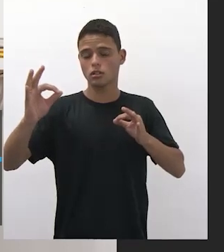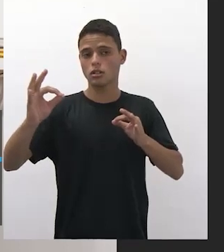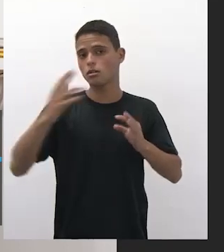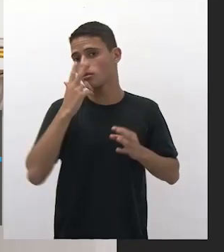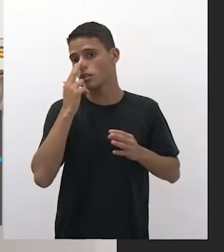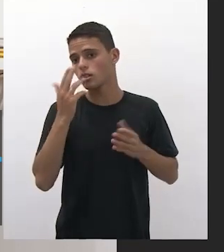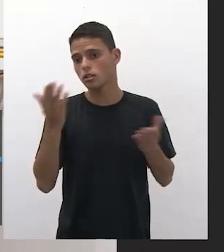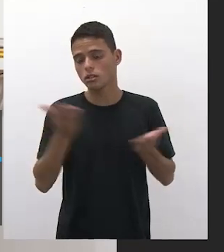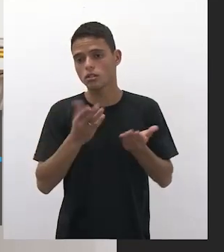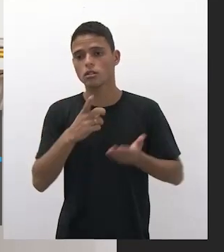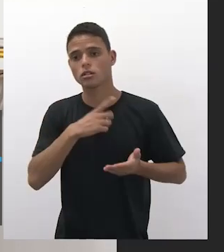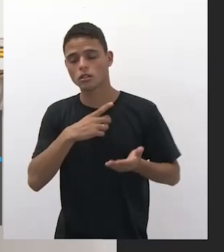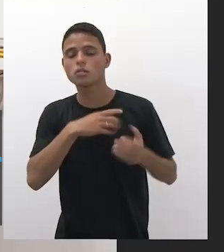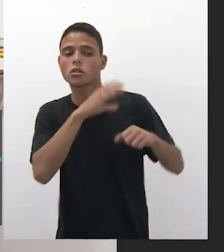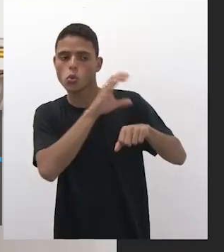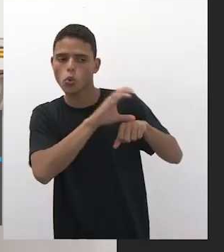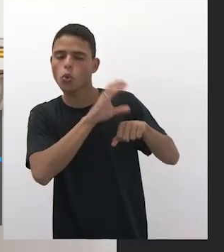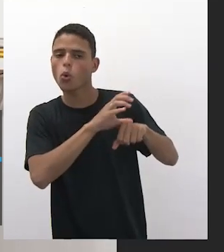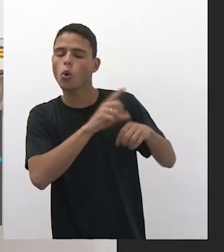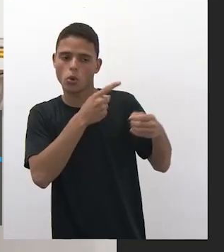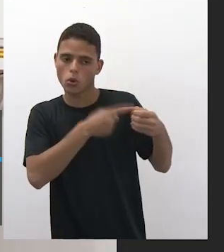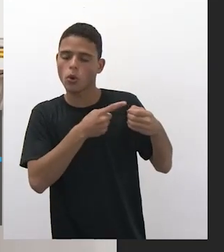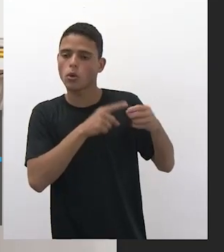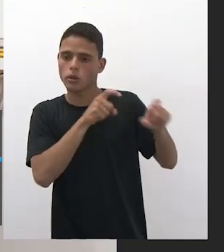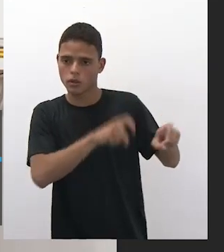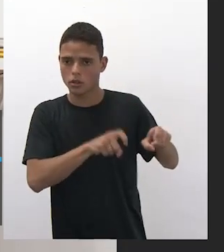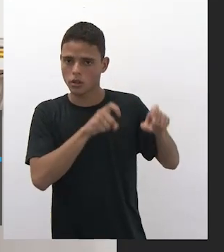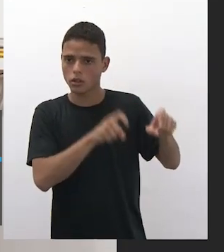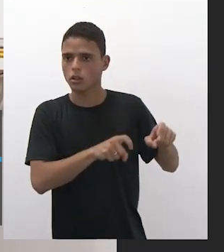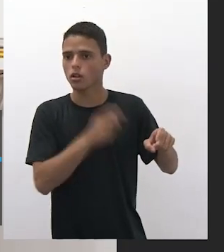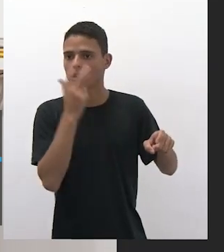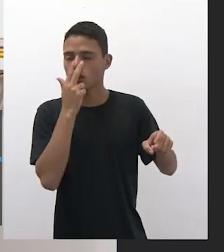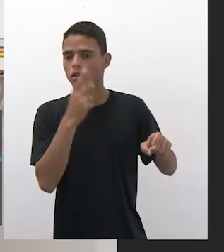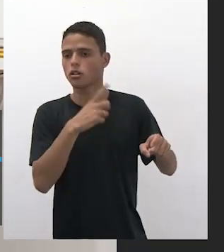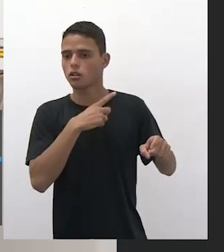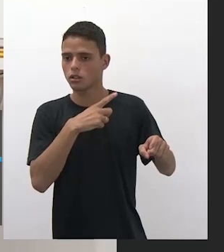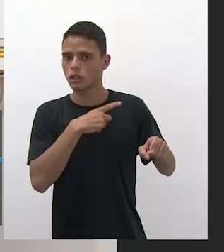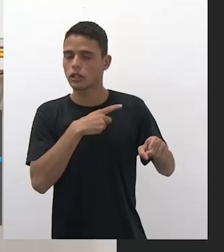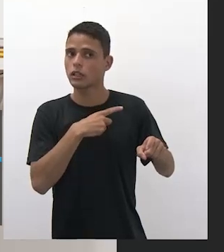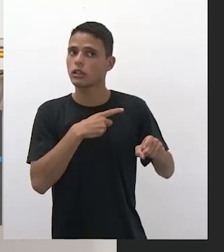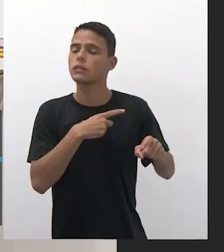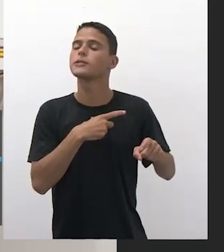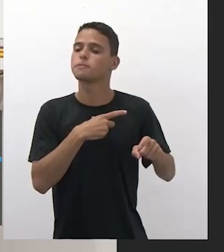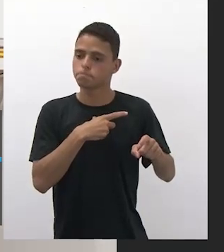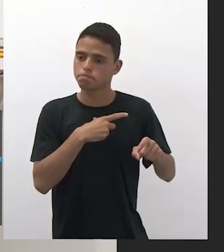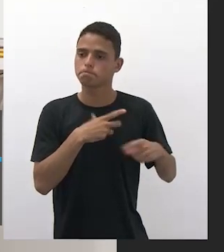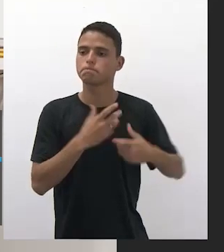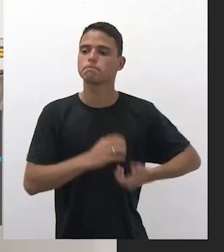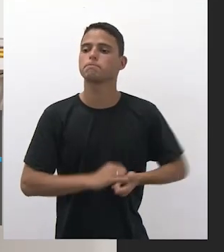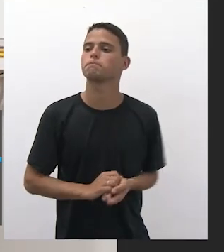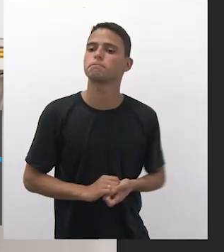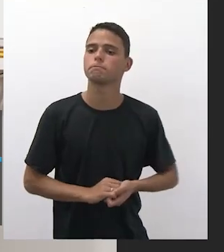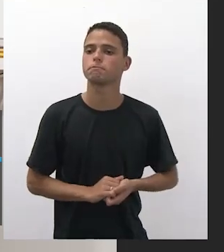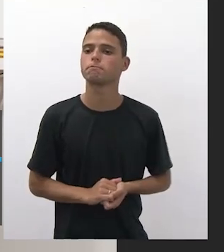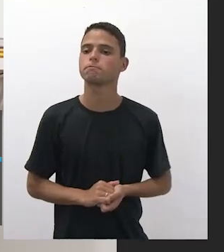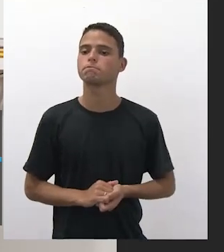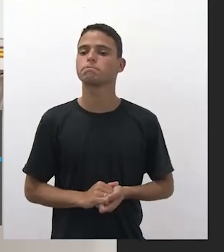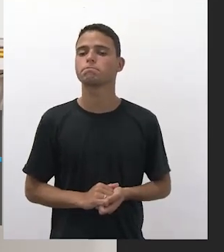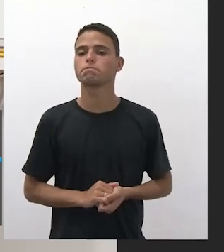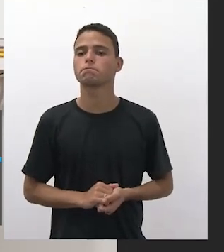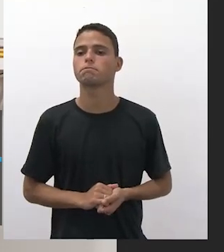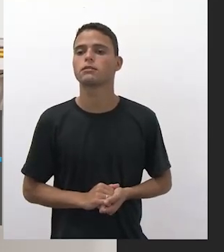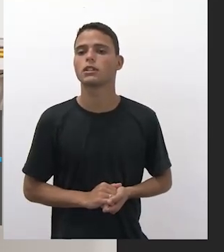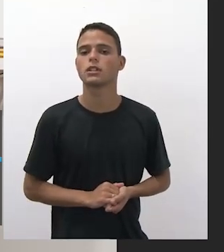tem algum curso lá, tem um centro federal, hoje, graças a Deus, tem na cidade